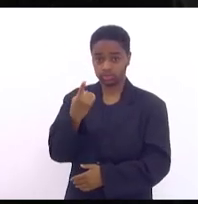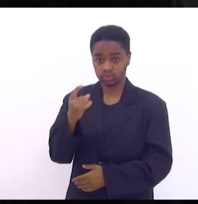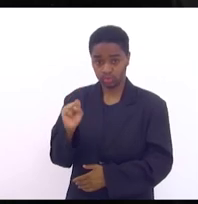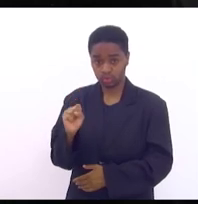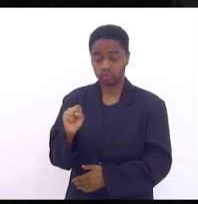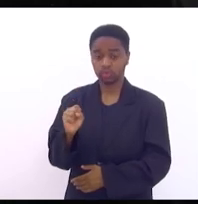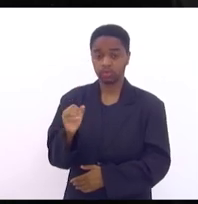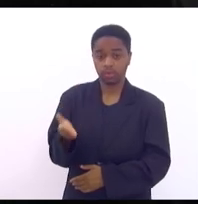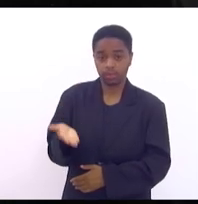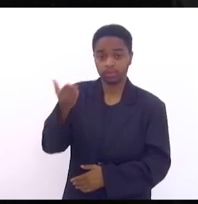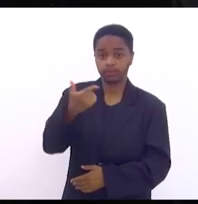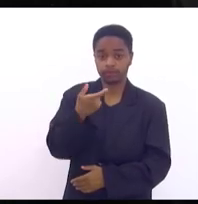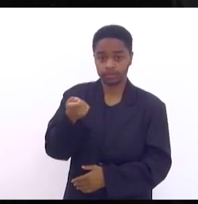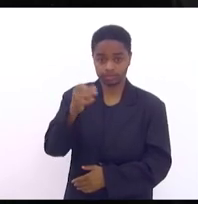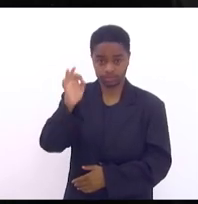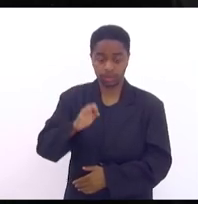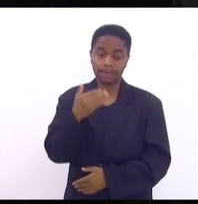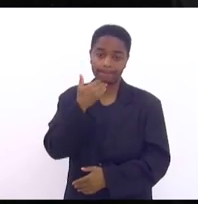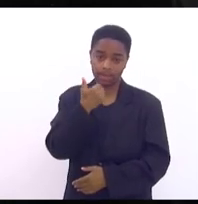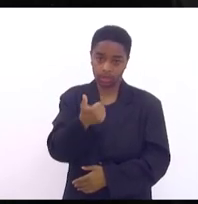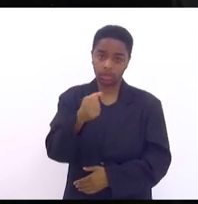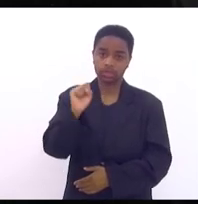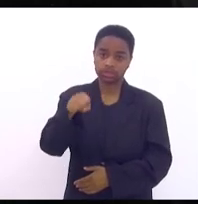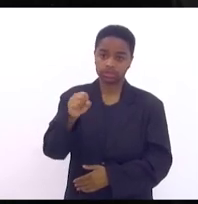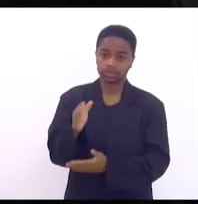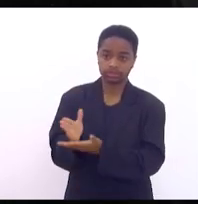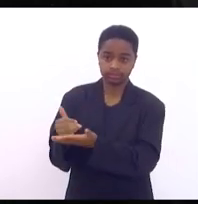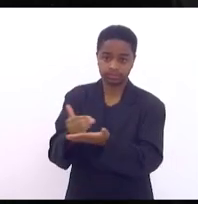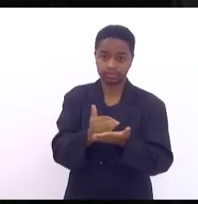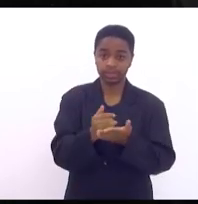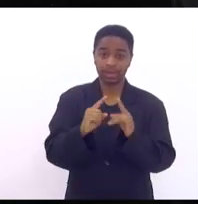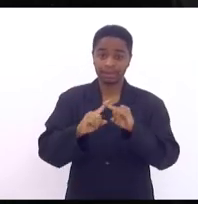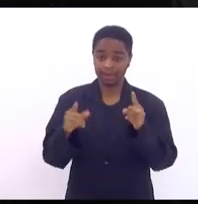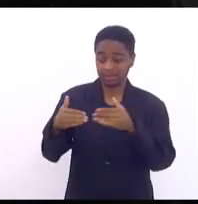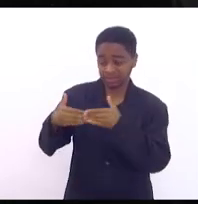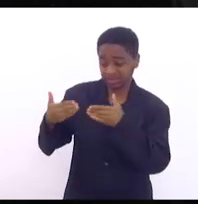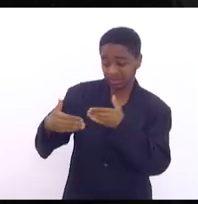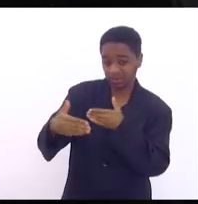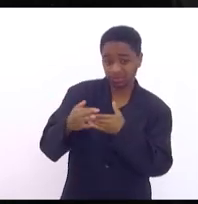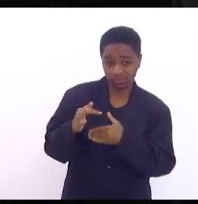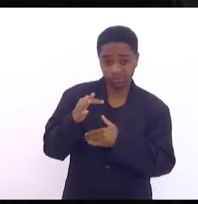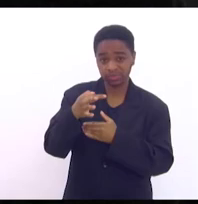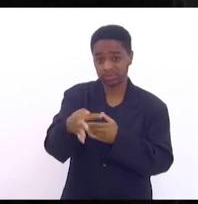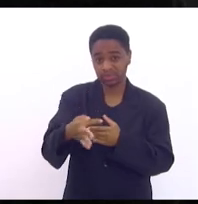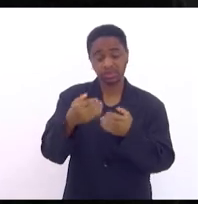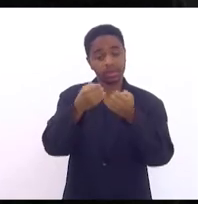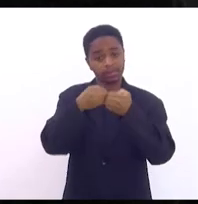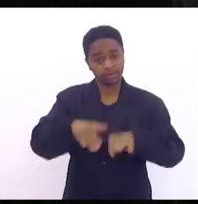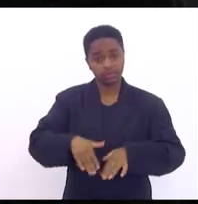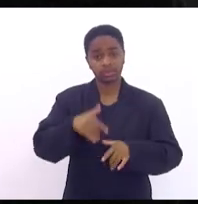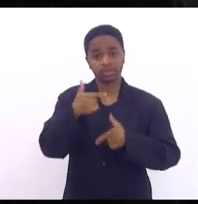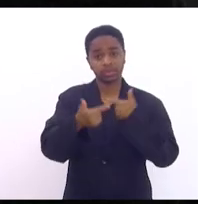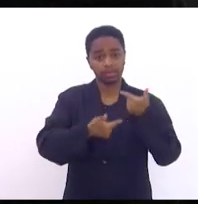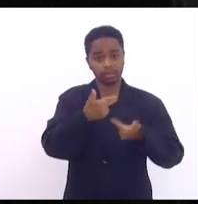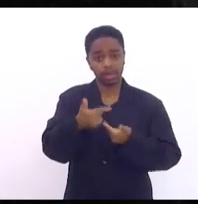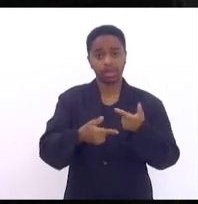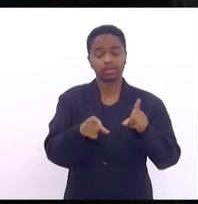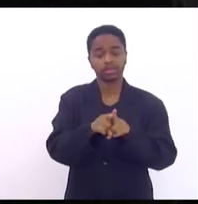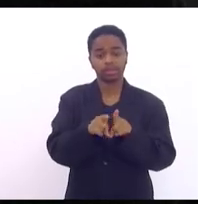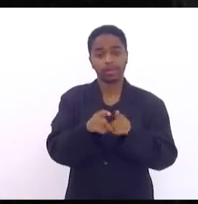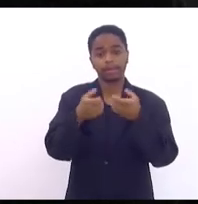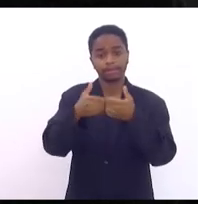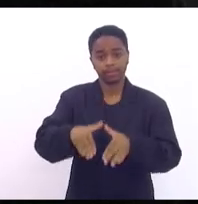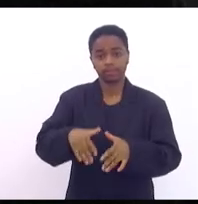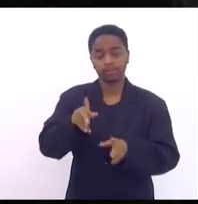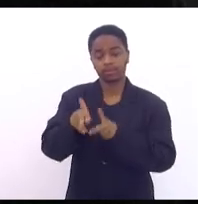né, segundo a CEPLAG, a possibilidade de arrecadação, mas a longo prazo onera serviços e direitos e diretamente